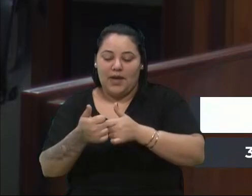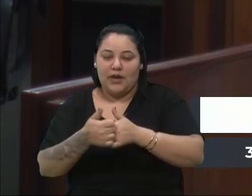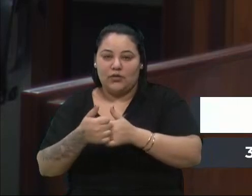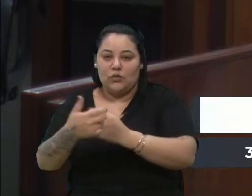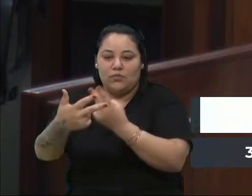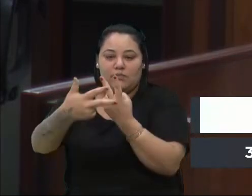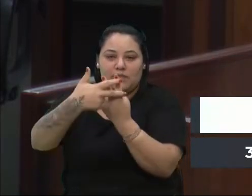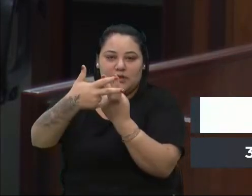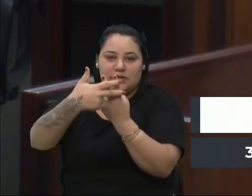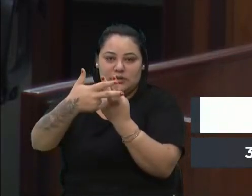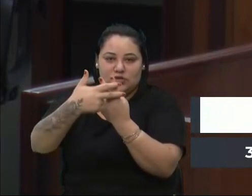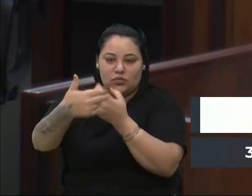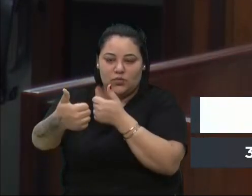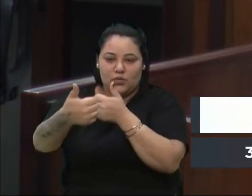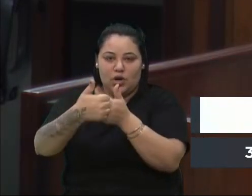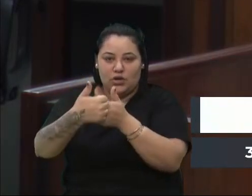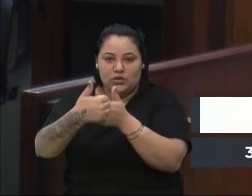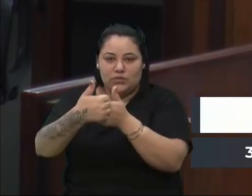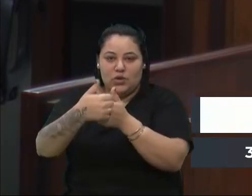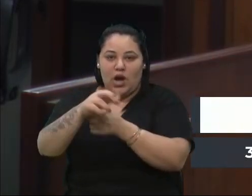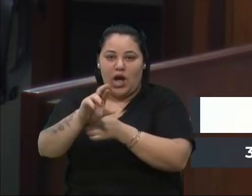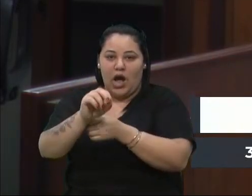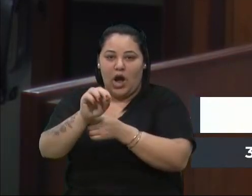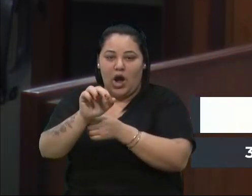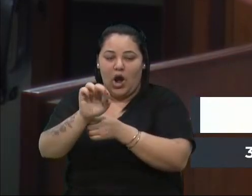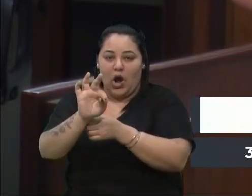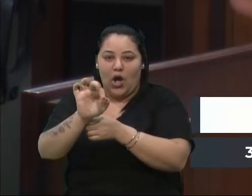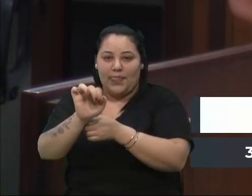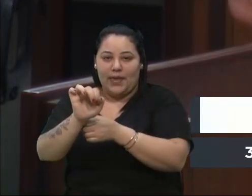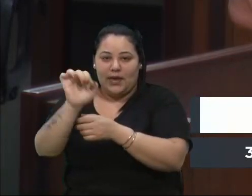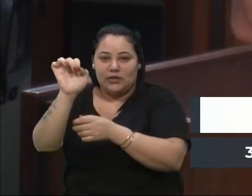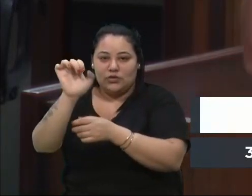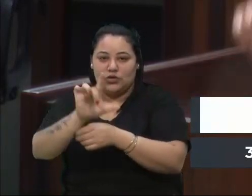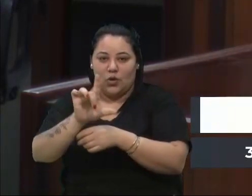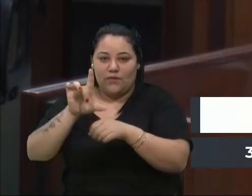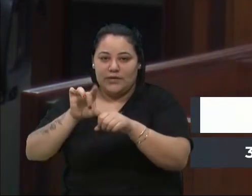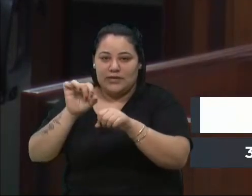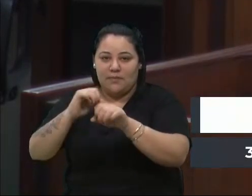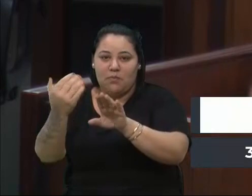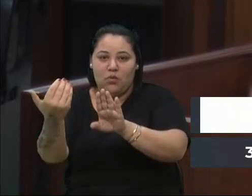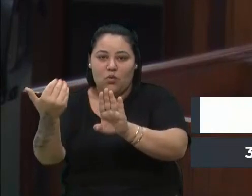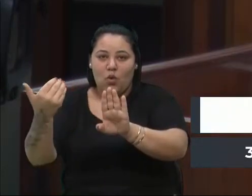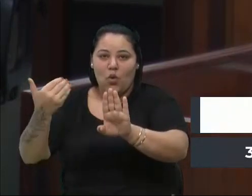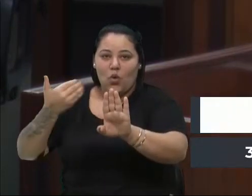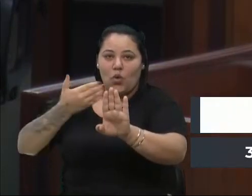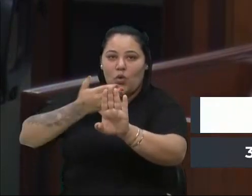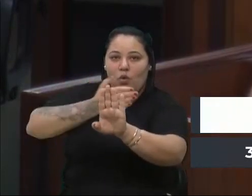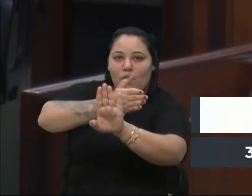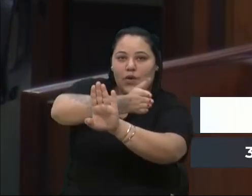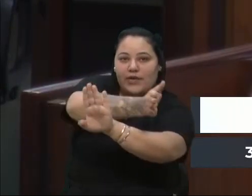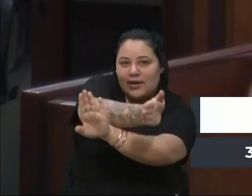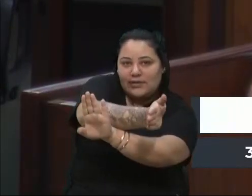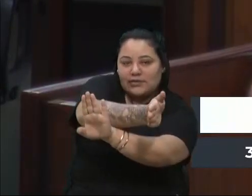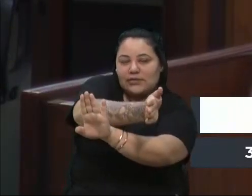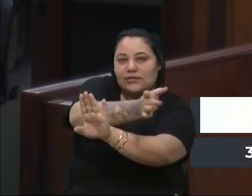Sol. Essa vai ser uma via principal lá por trás. Também o vereador